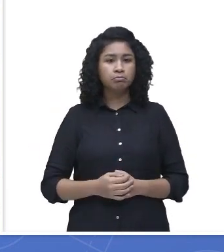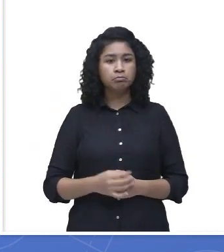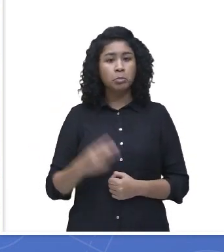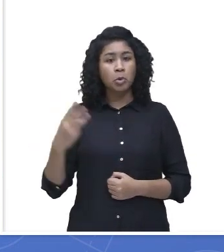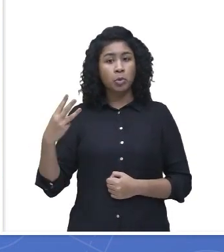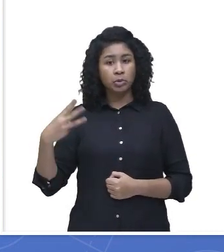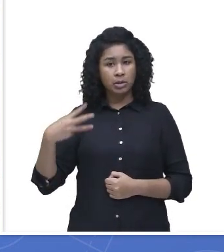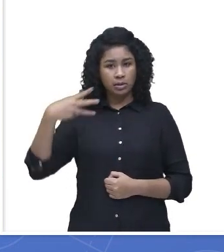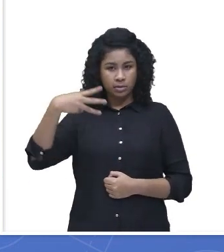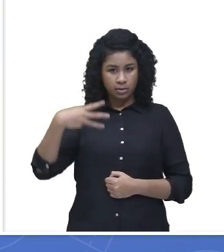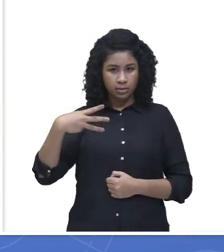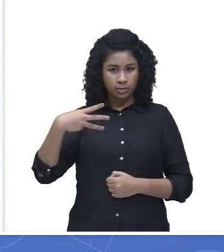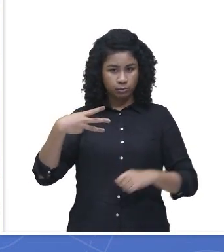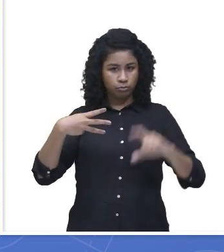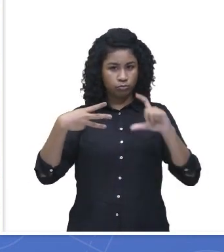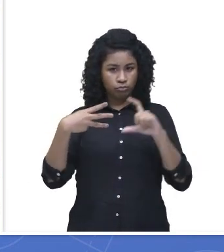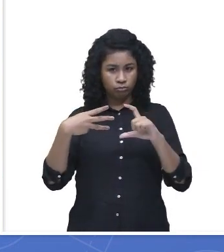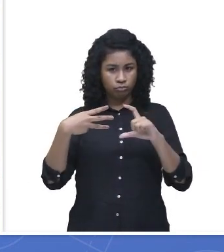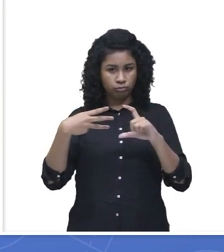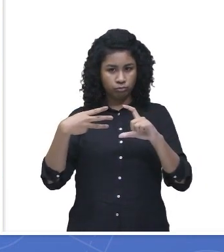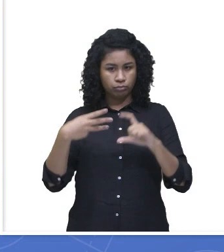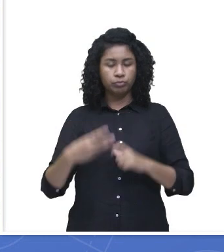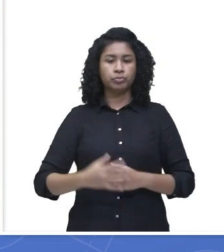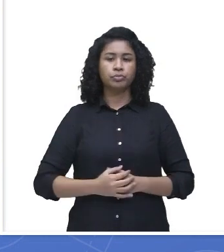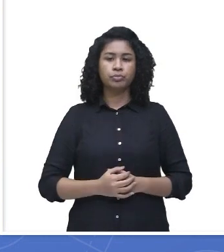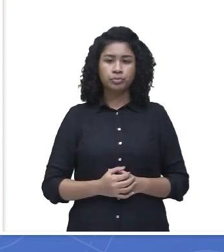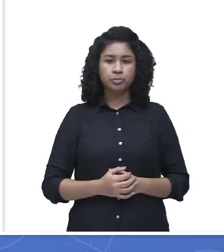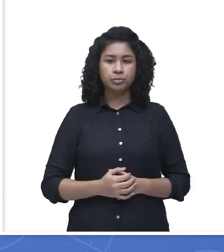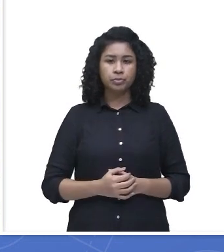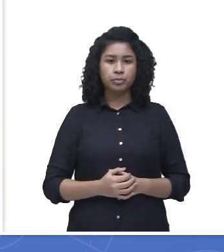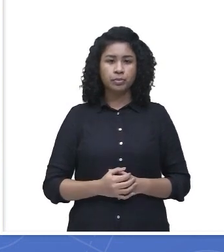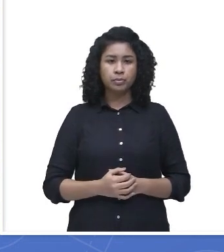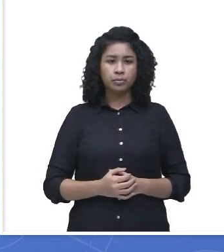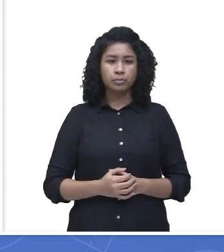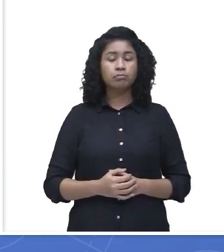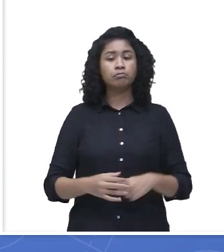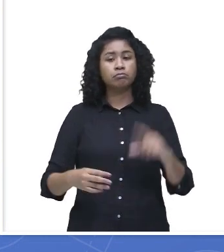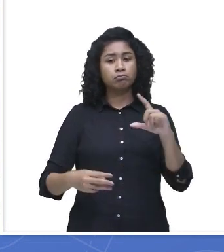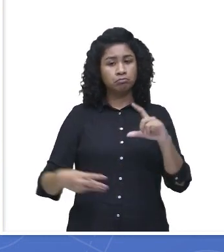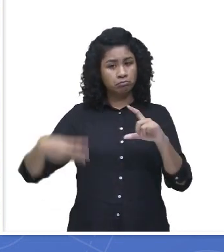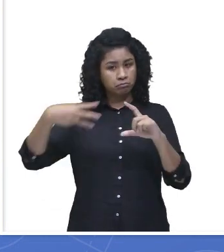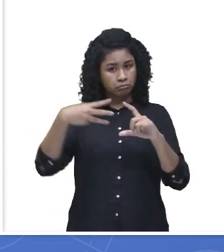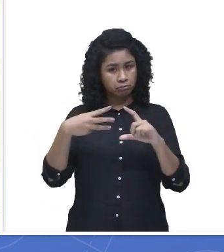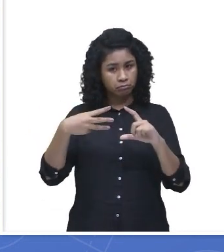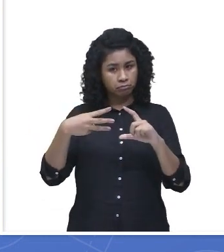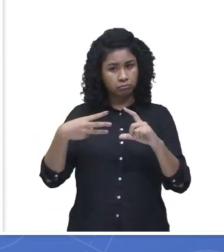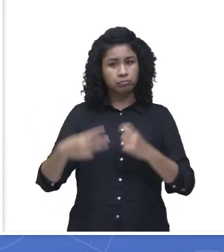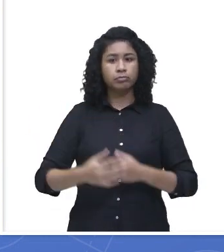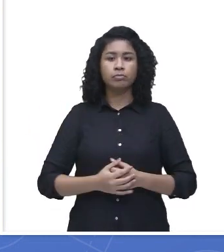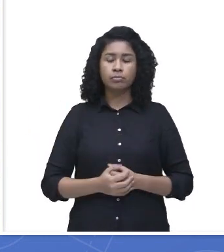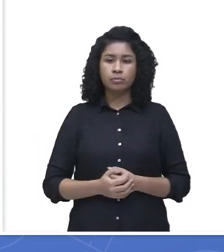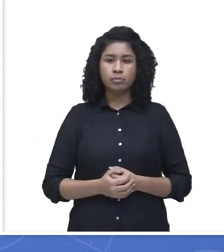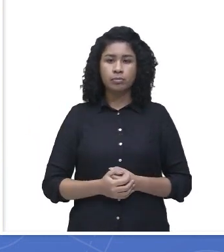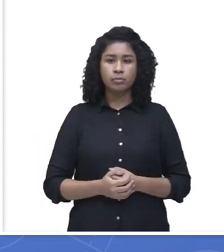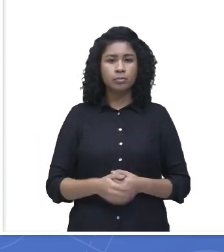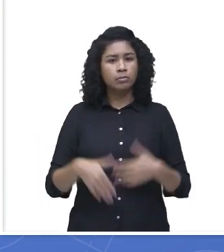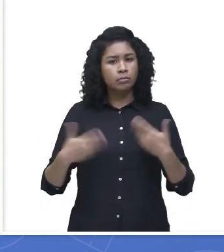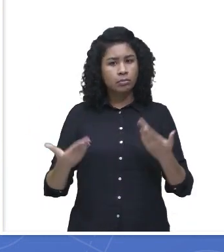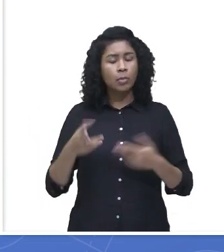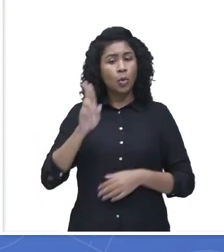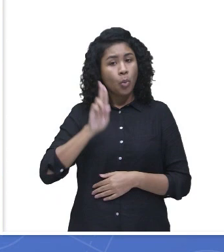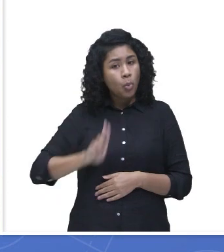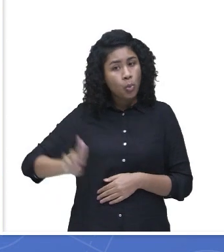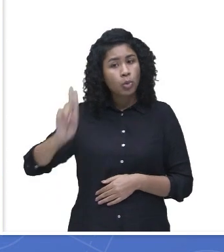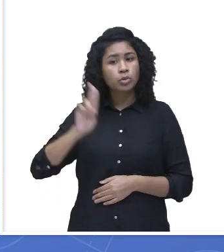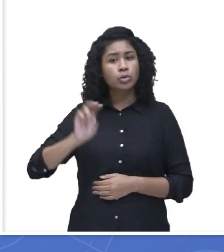terceto, uma estrofe com três versos, outro terceto também. Então perceba que ele preferiu fazer